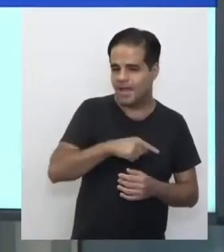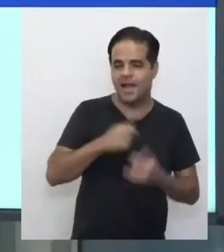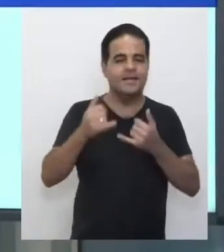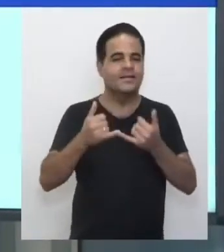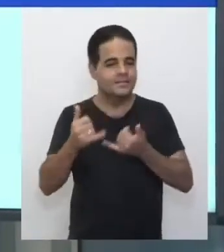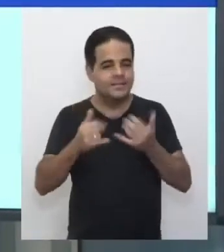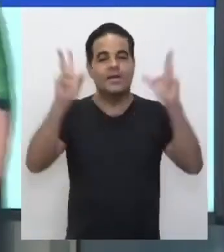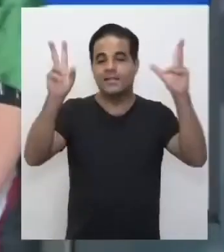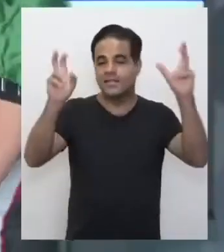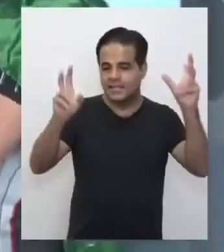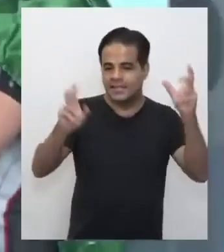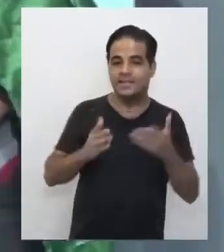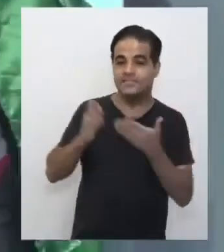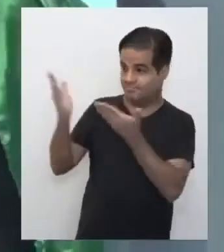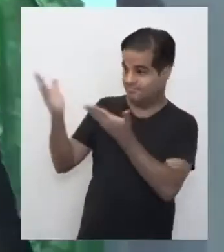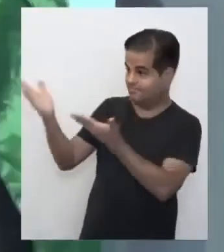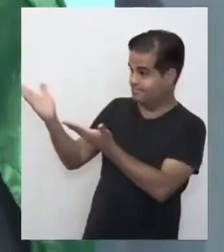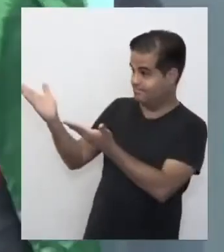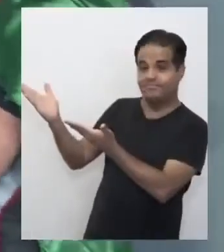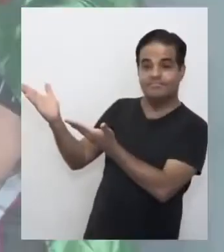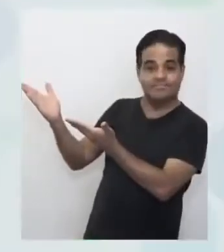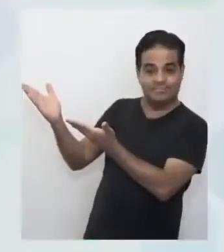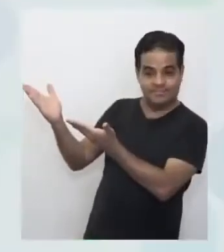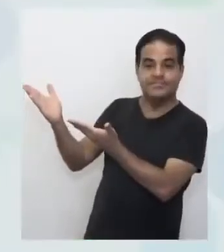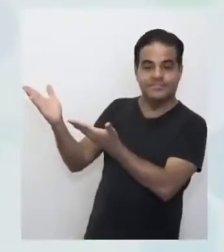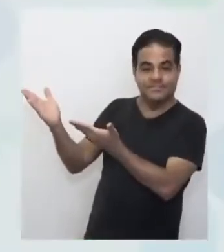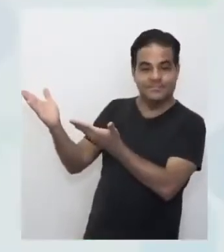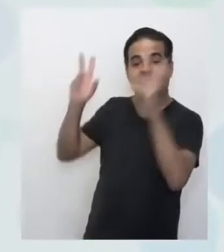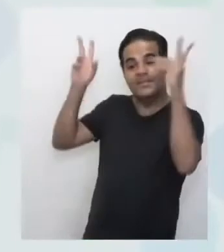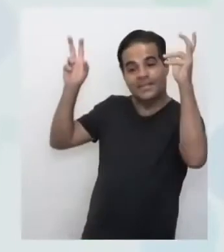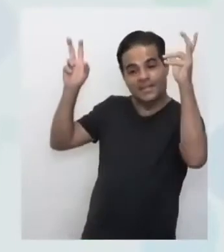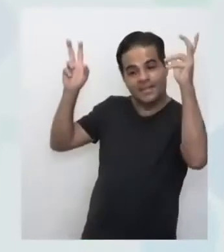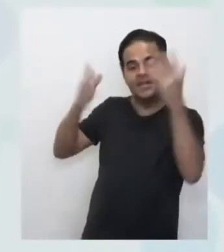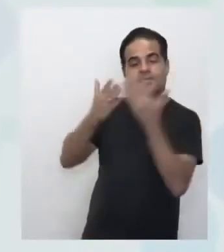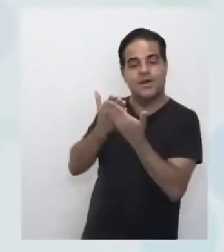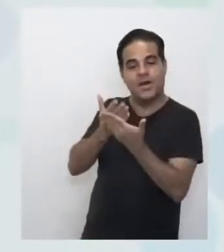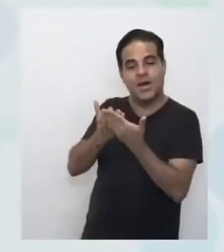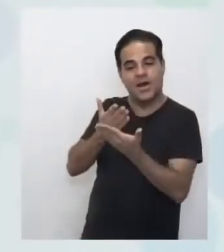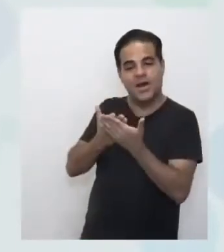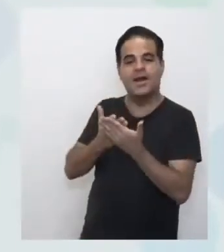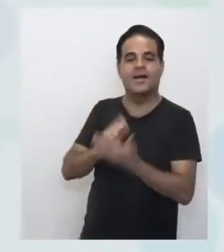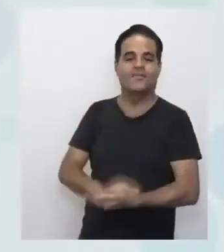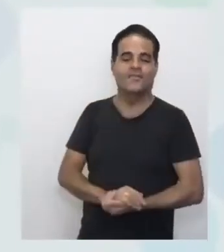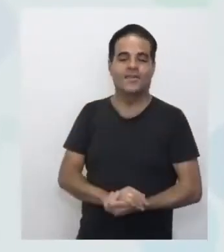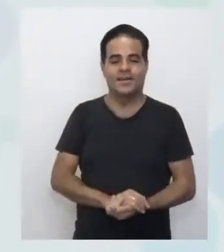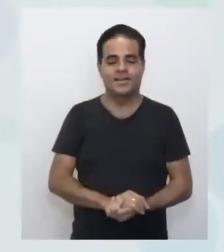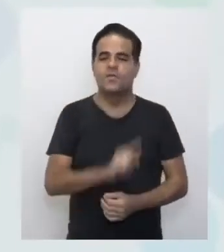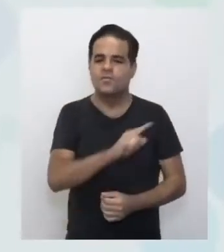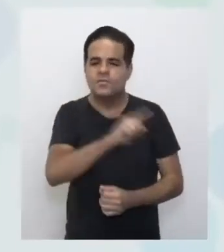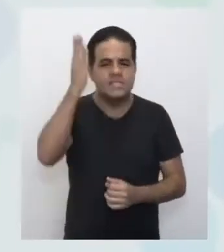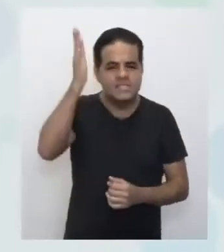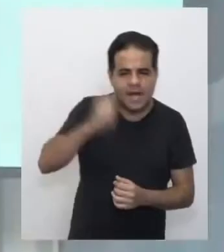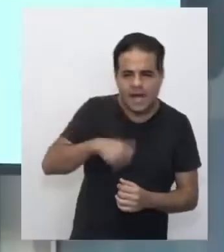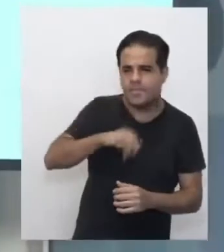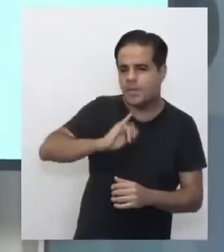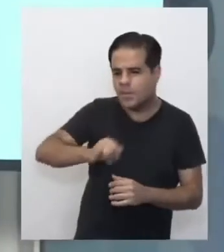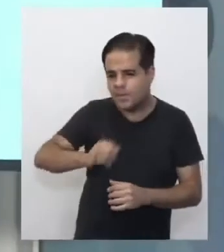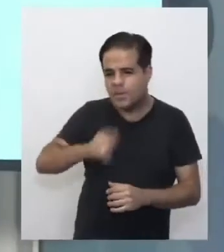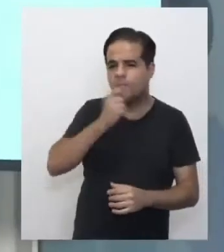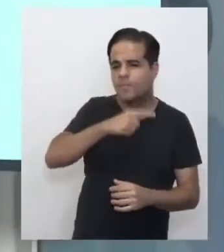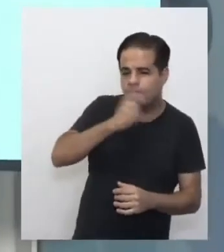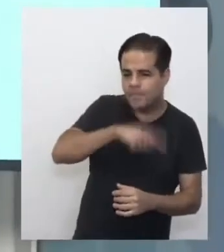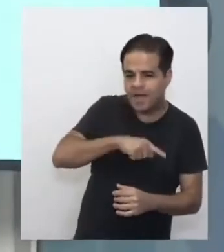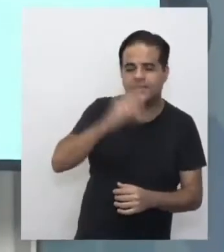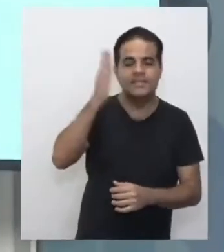O título da nossa aula é Can you tell a joke? Very good. Ok, can you tell a joke? Então, vocês sabem contar piadas, né? A gente sabe